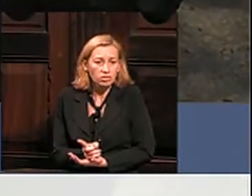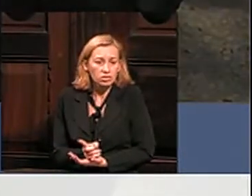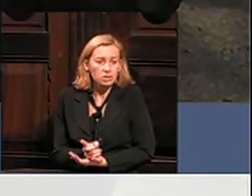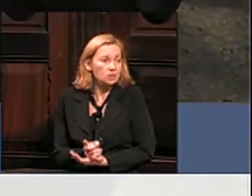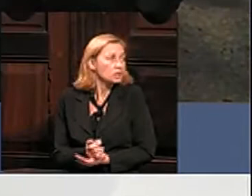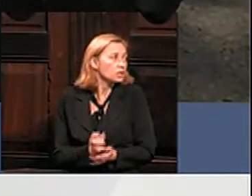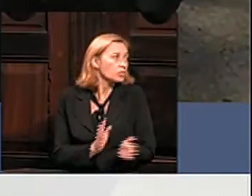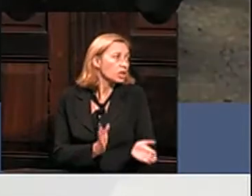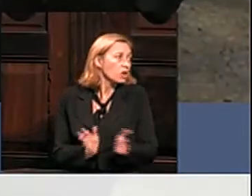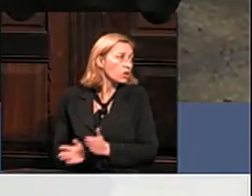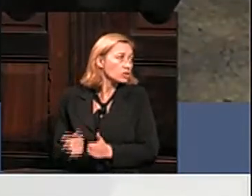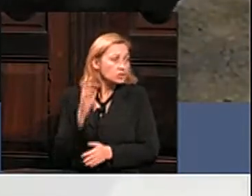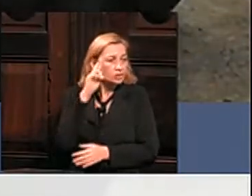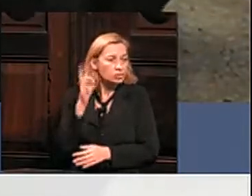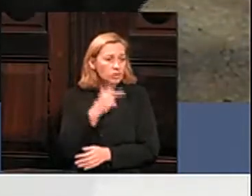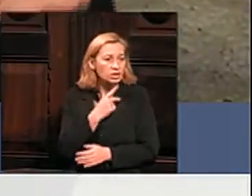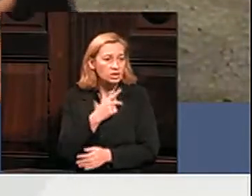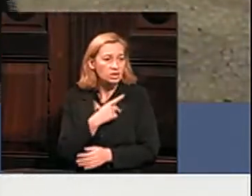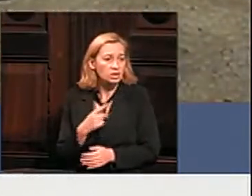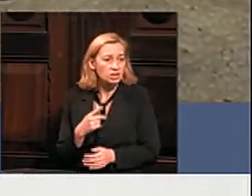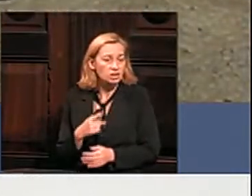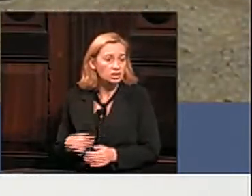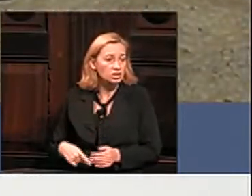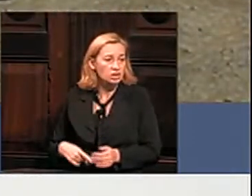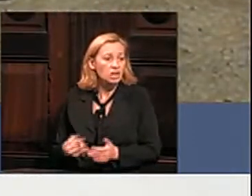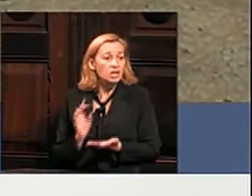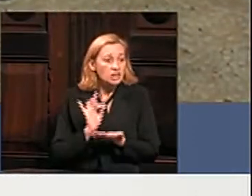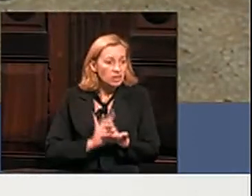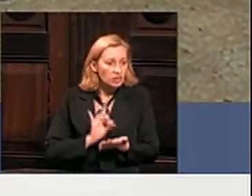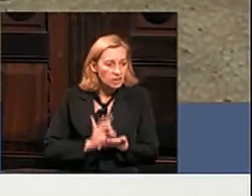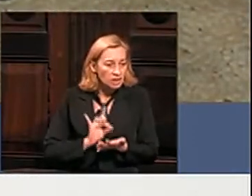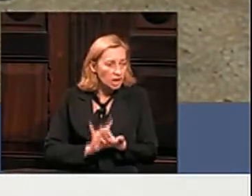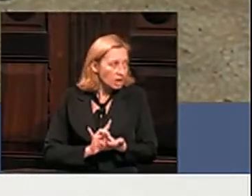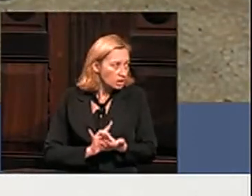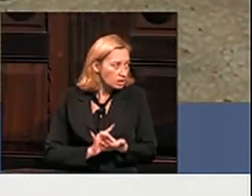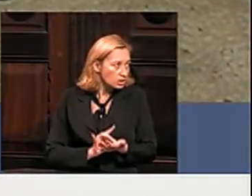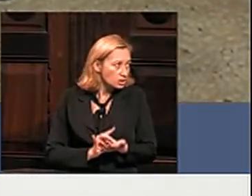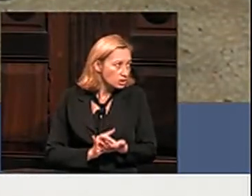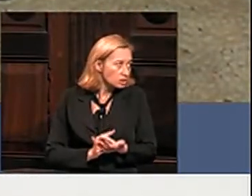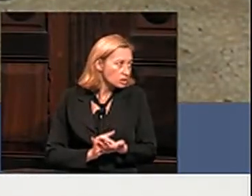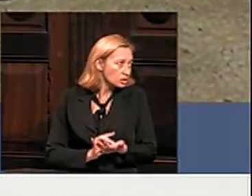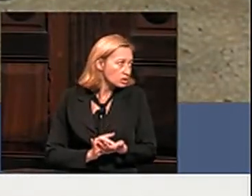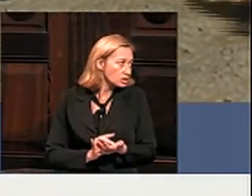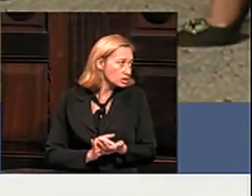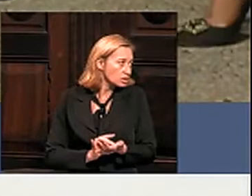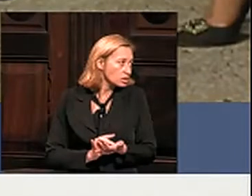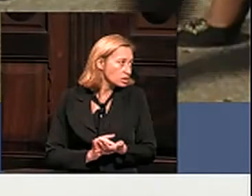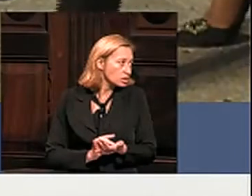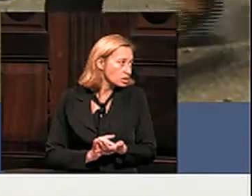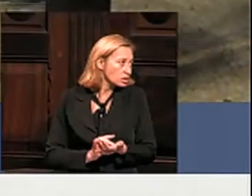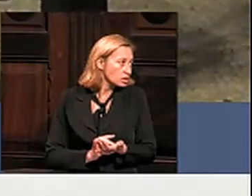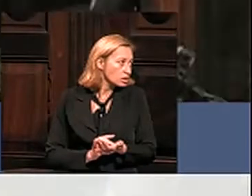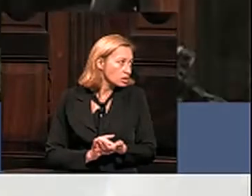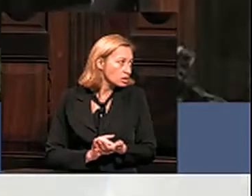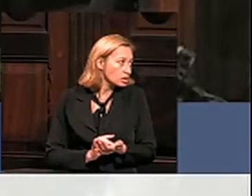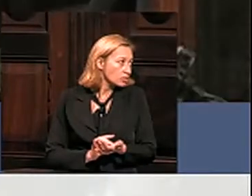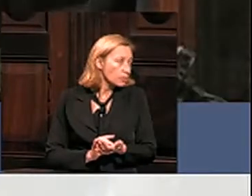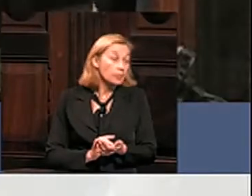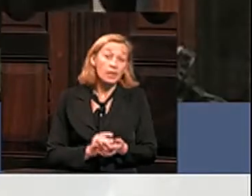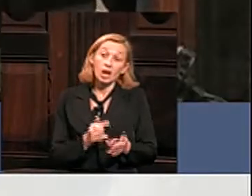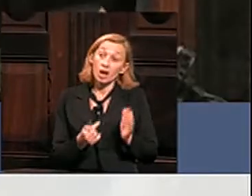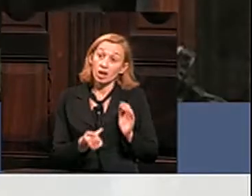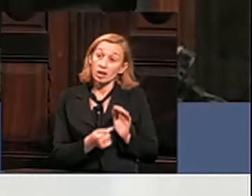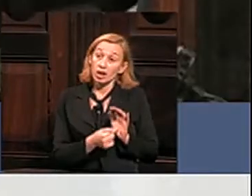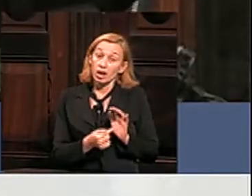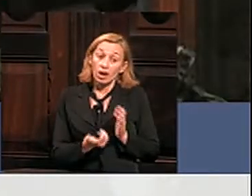ordem, senhor presidente. Pela ordem, senhor presidente. É que, na verdade, quando Vossa Excelência... A presidência seguiu o rito aqui da Secretaria da Mesa. Isso.